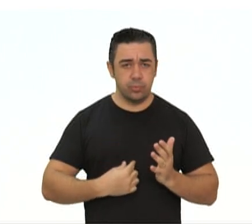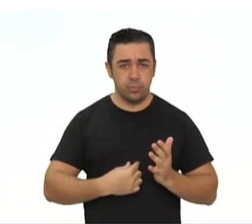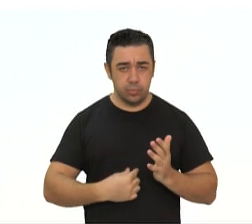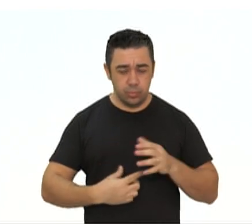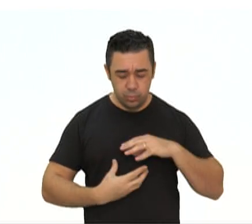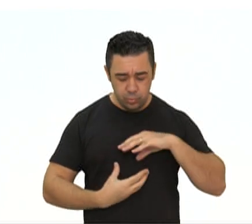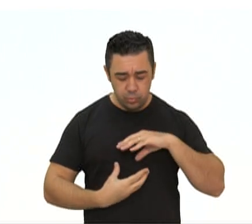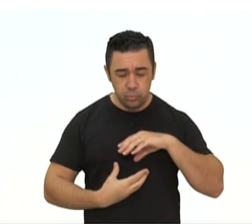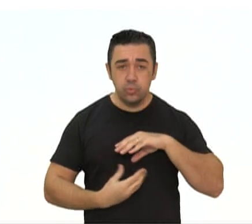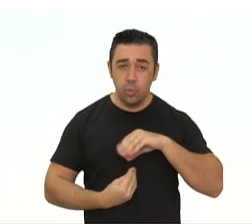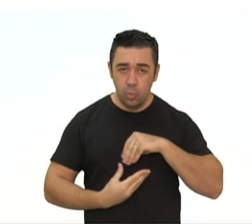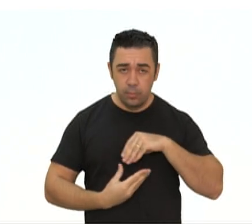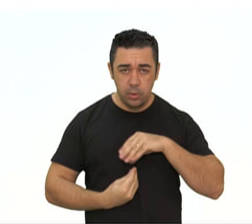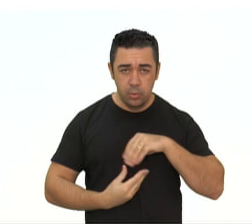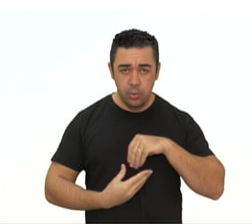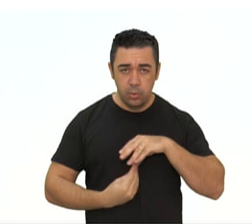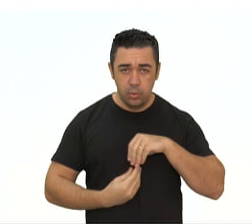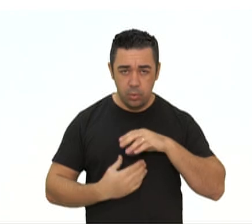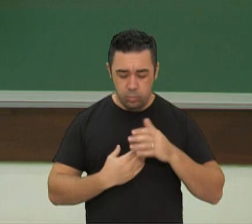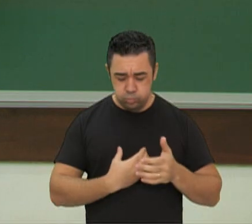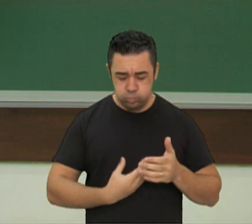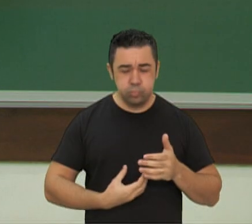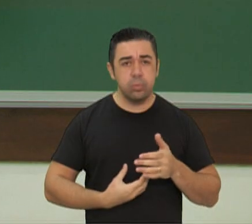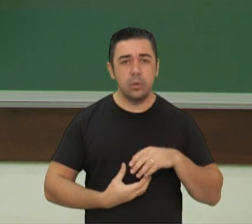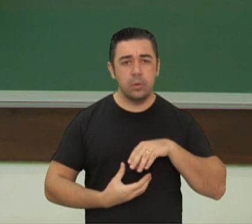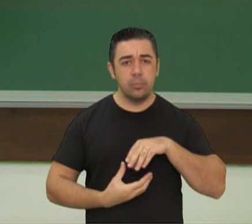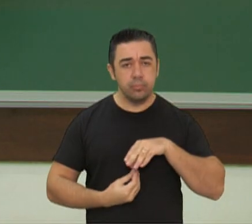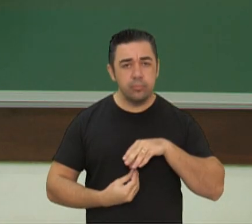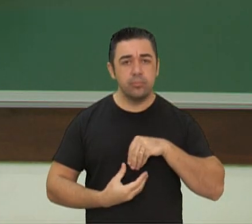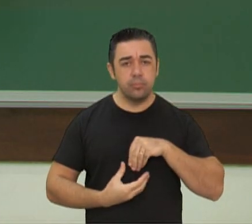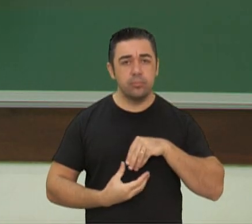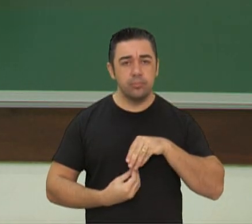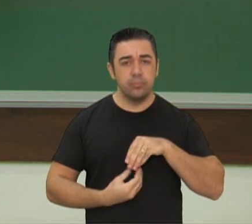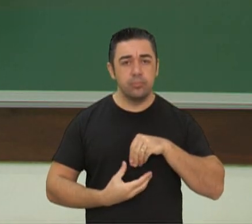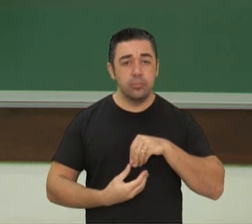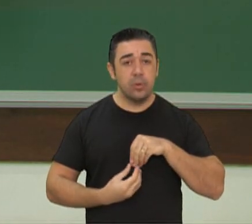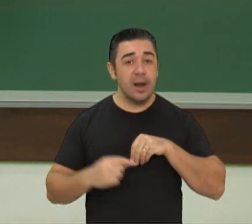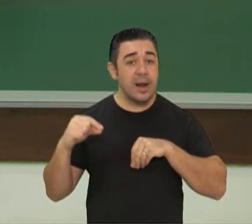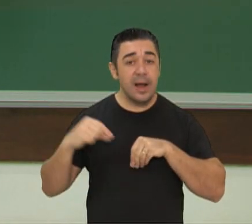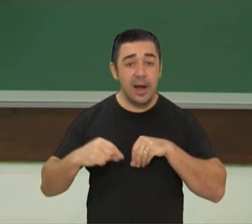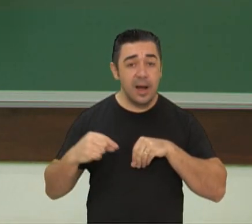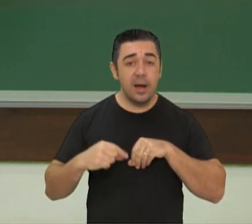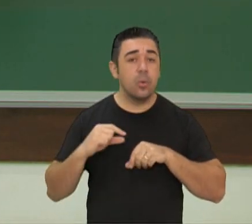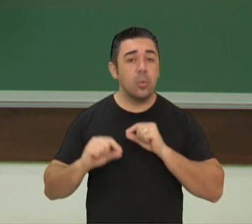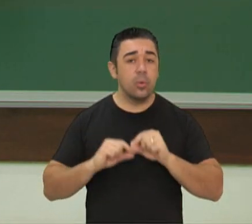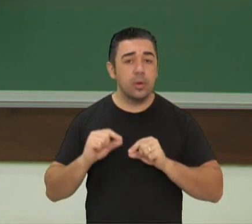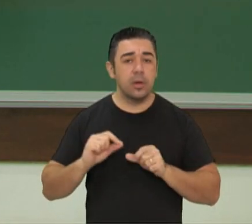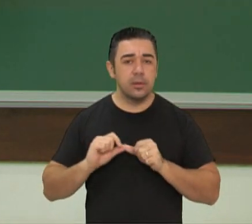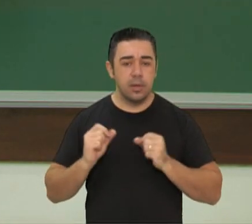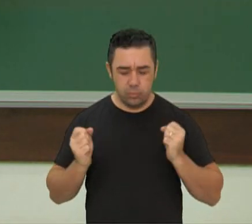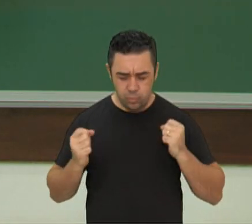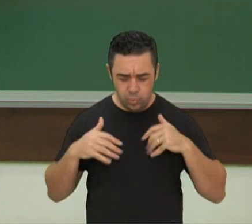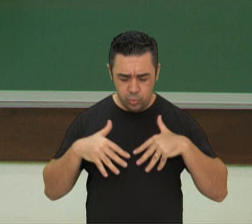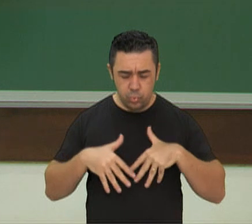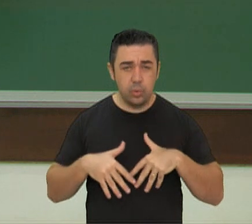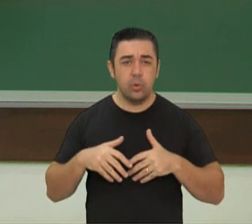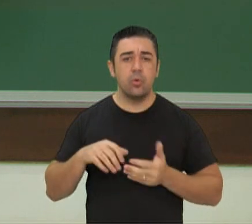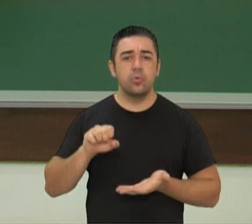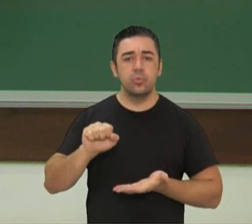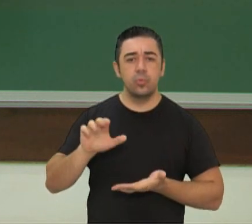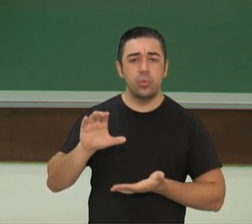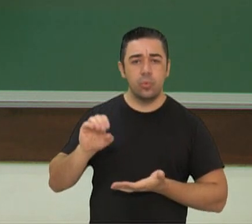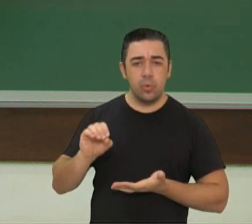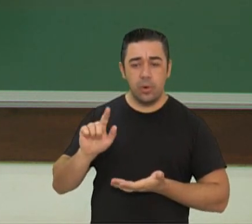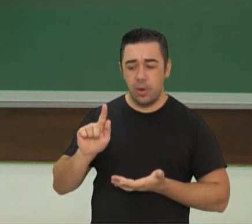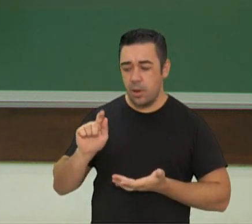estômago. Quando chega no estômago, a gente tem lá a produção do suco gástrico. E aí lá no